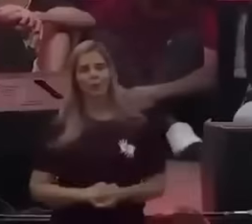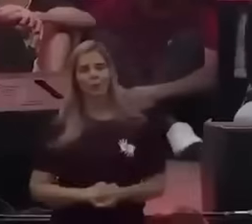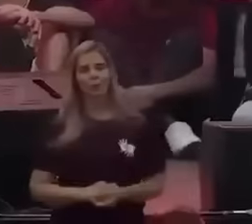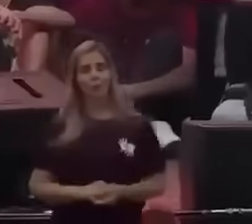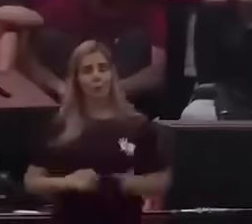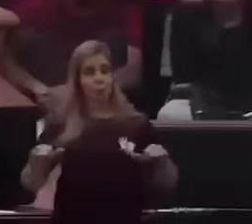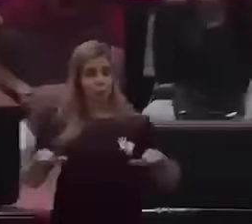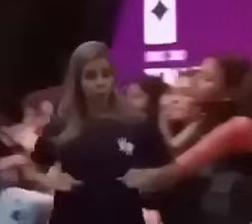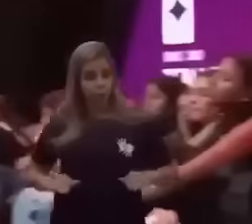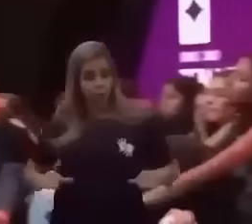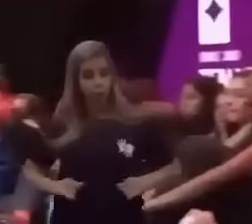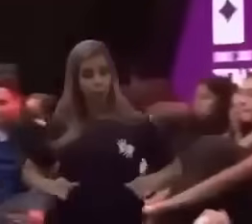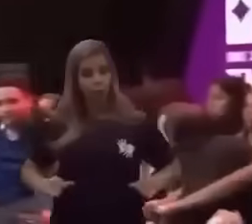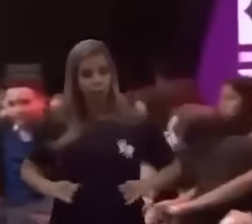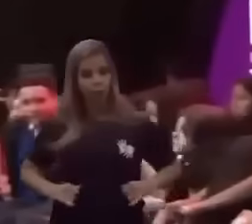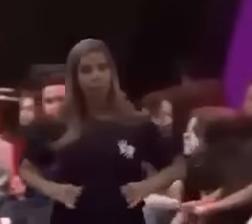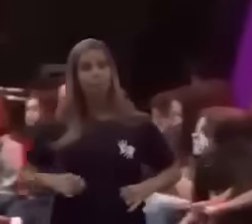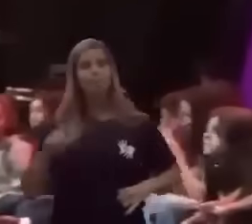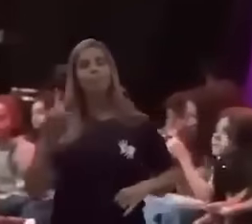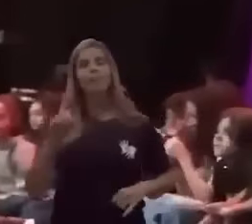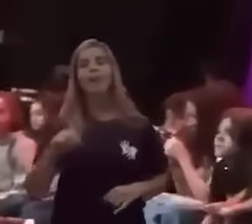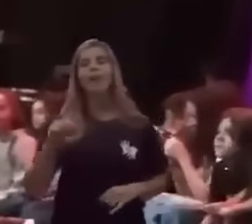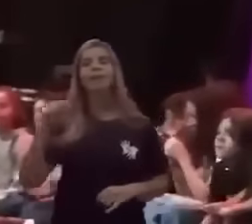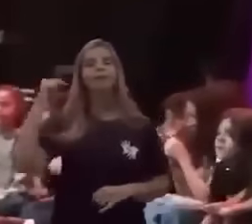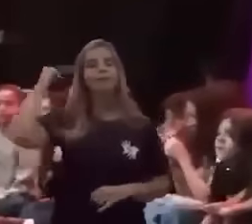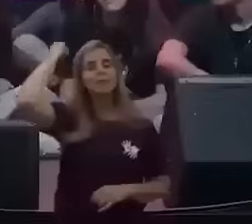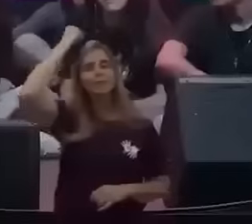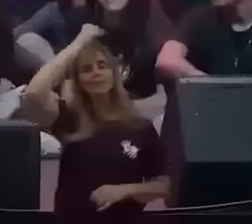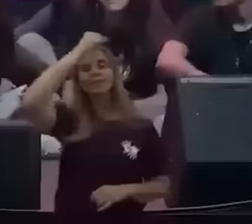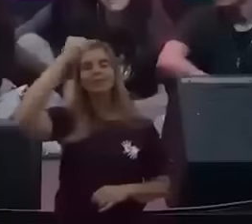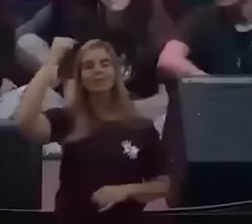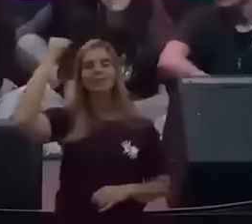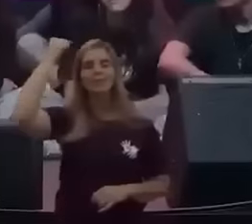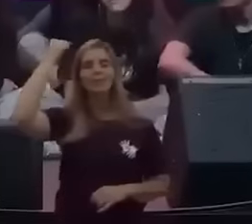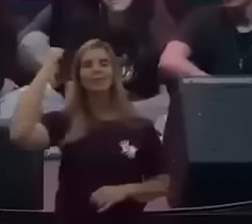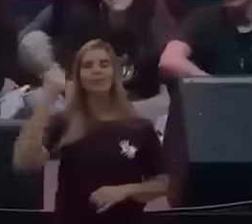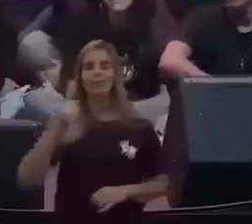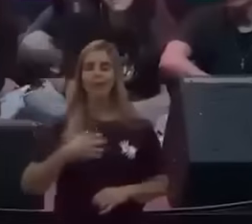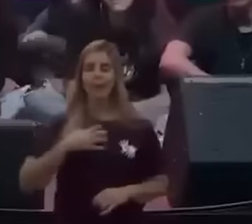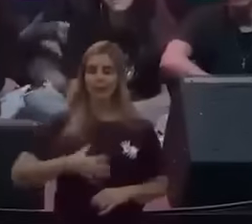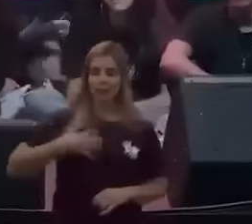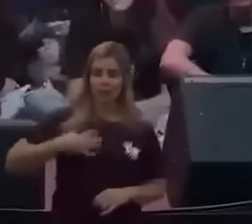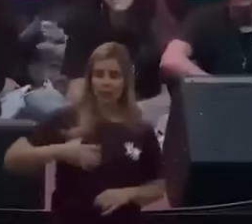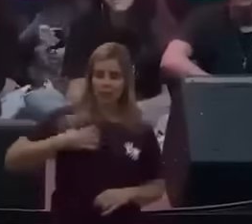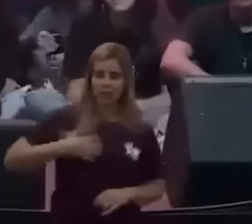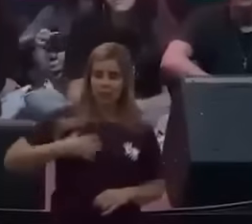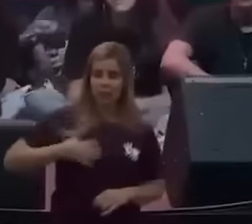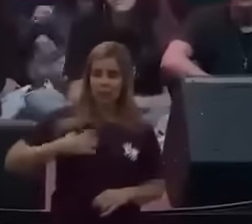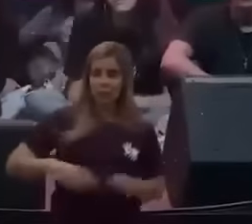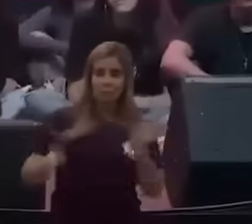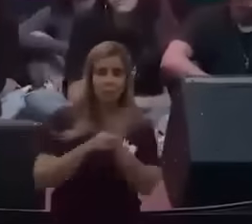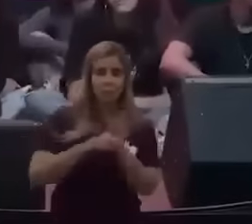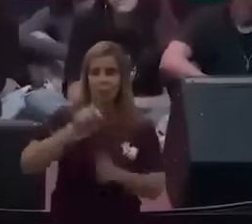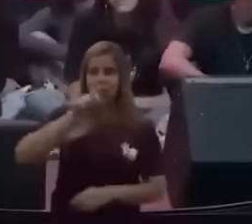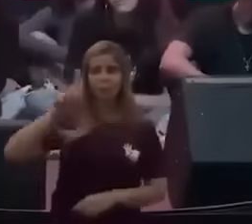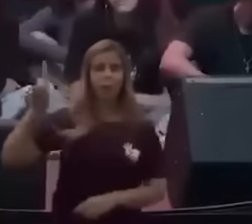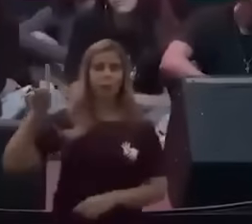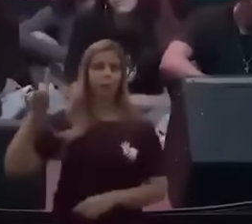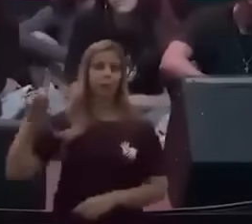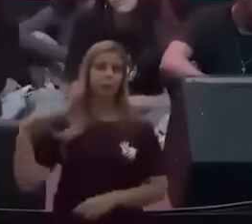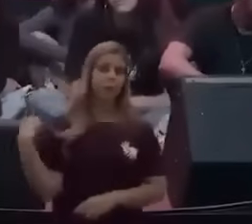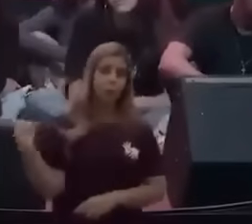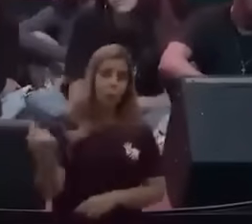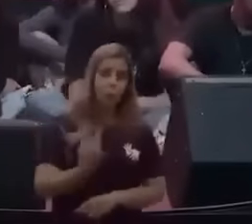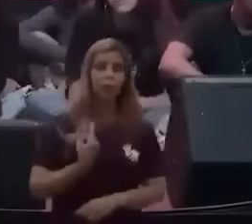Irmãos, este cálice era a santa ira de Deus, que deveria cair sobre a sua cabeça, sobre a minha cabeça, sobre a